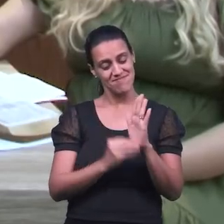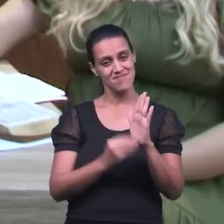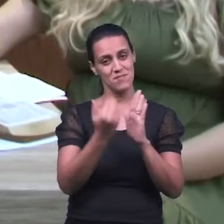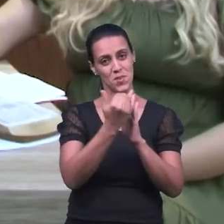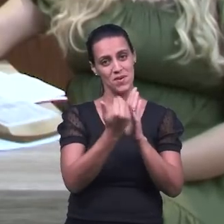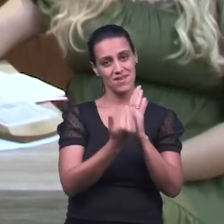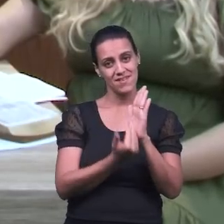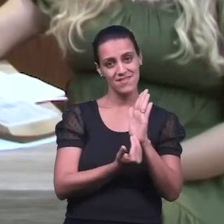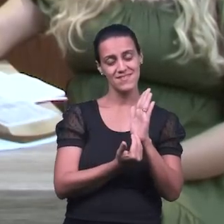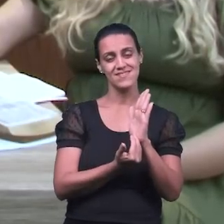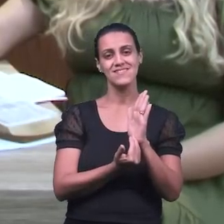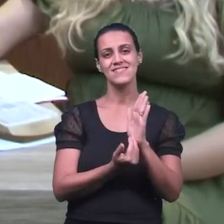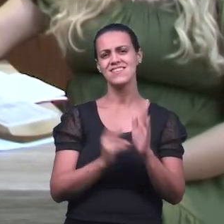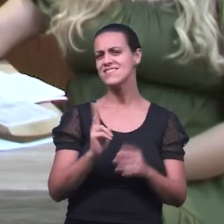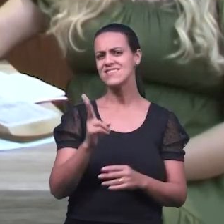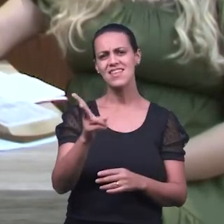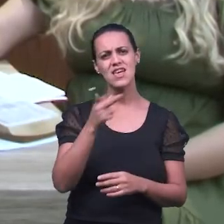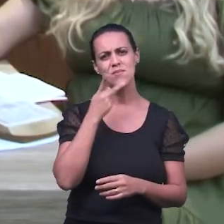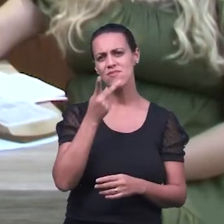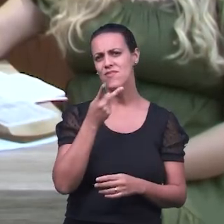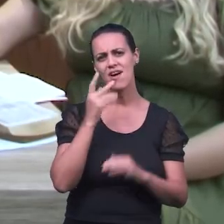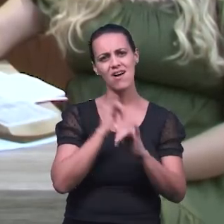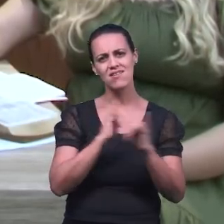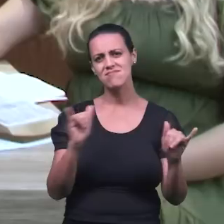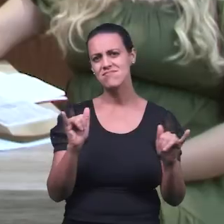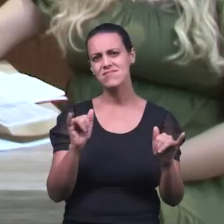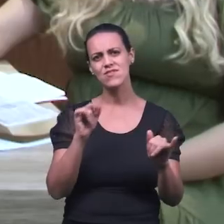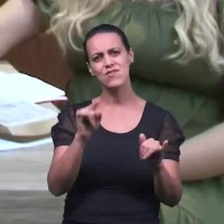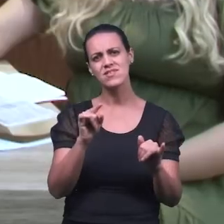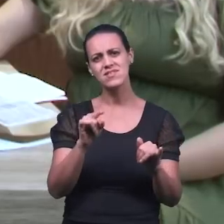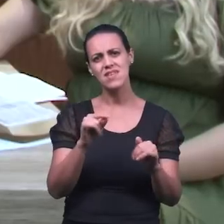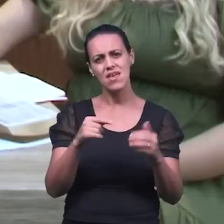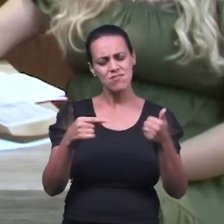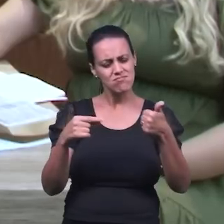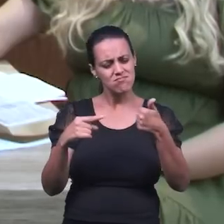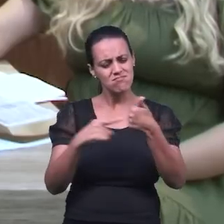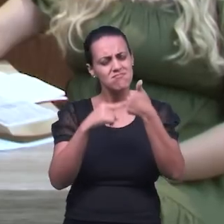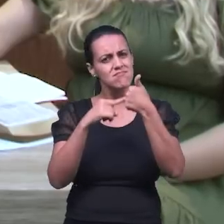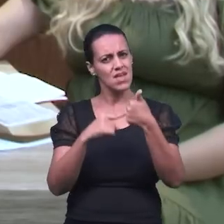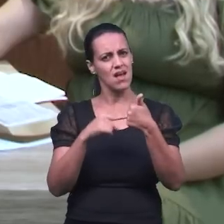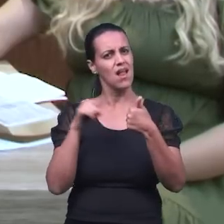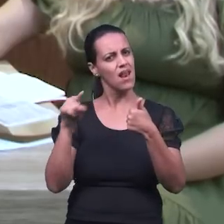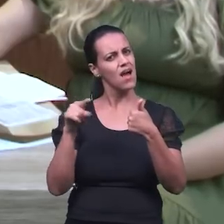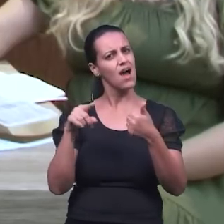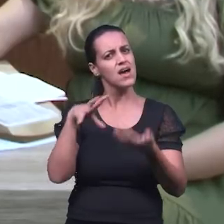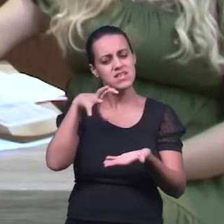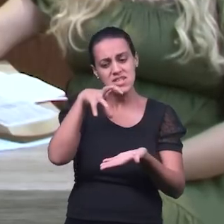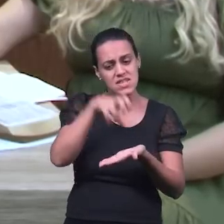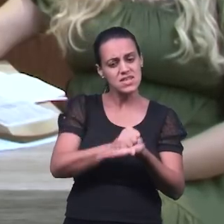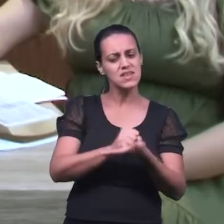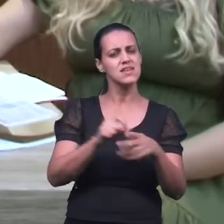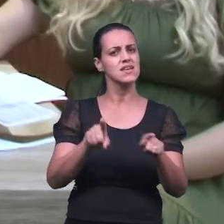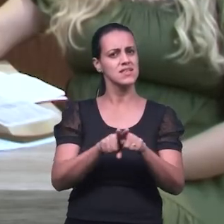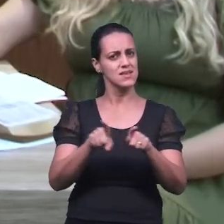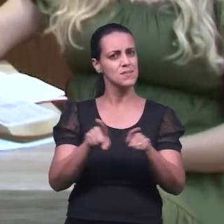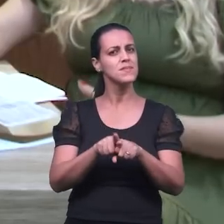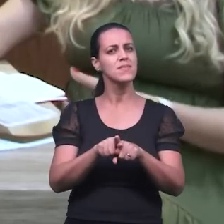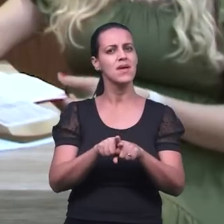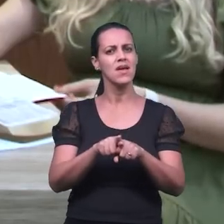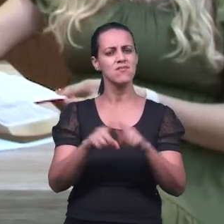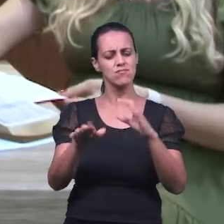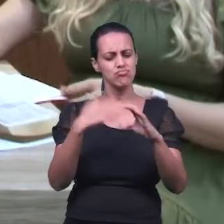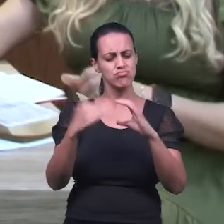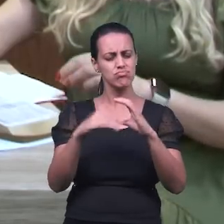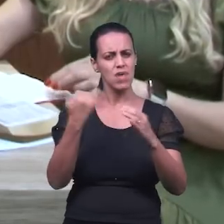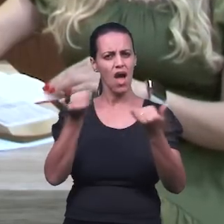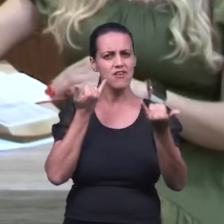edição do nosso programa. Como sempre falamos, não deixe de dar o seu like na plataforma, se inscreva na plataforma para